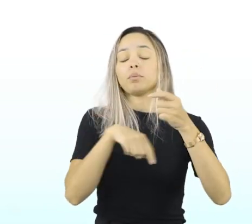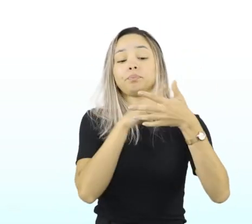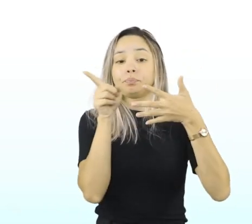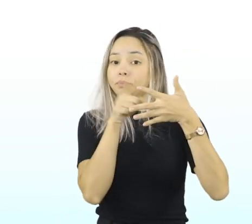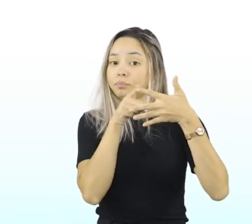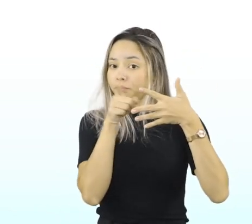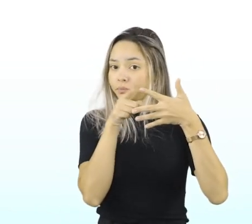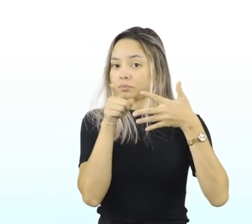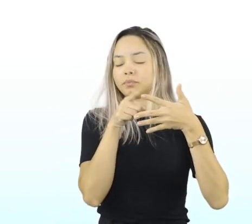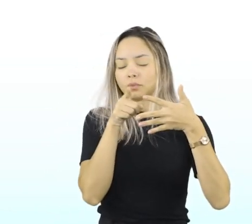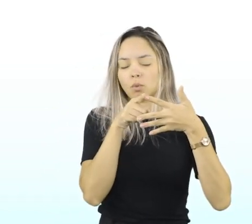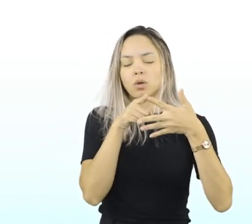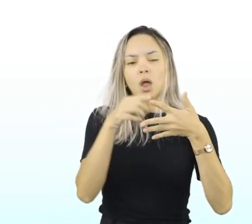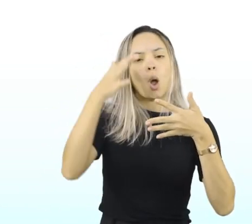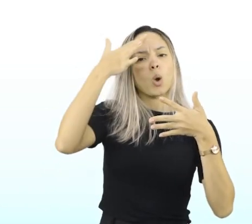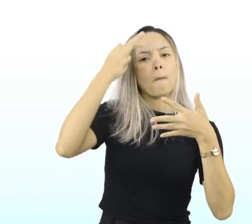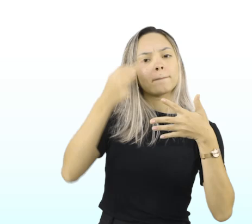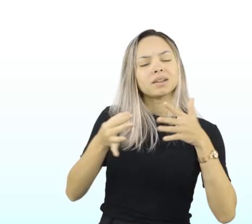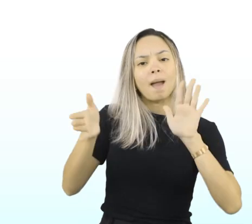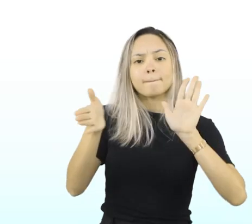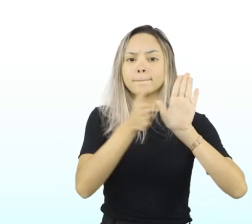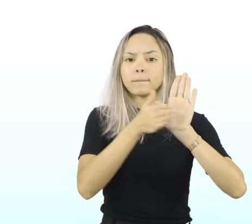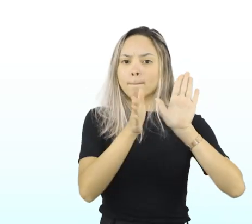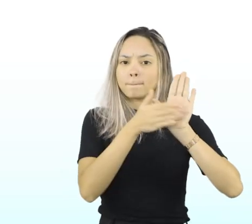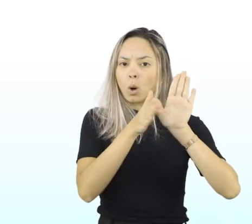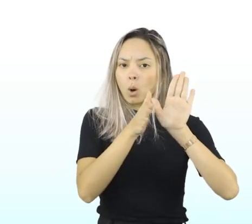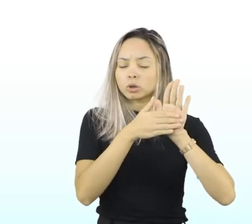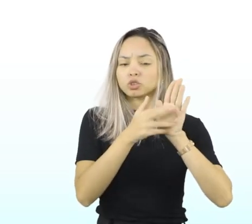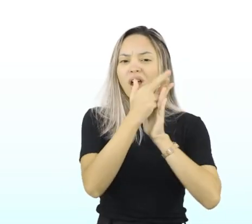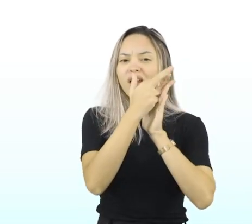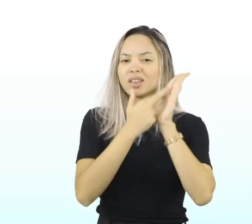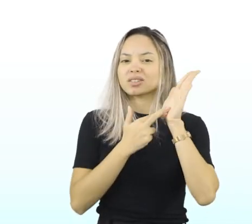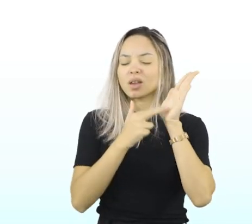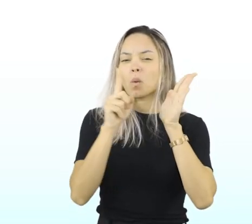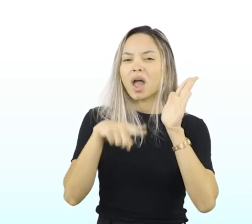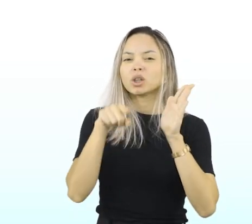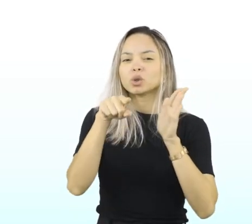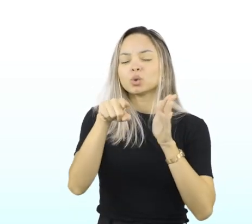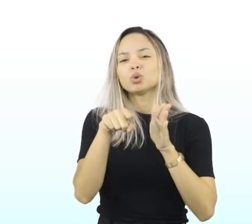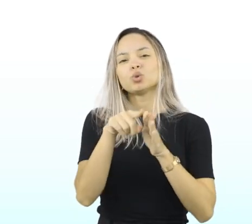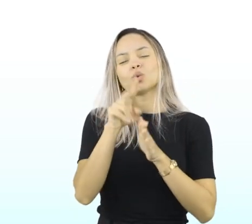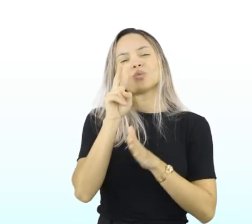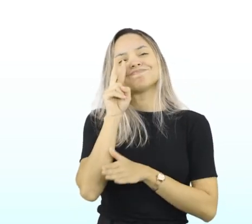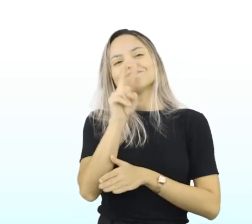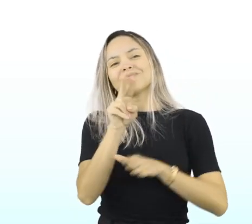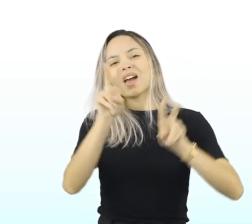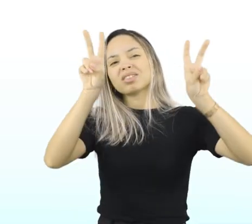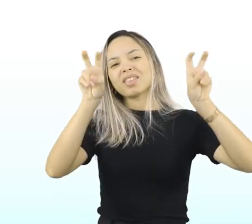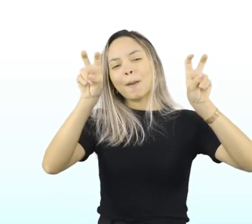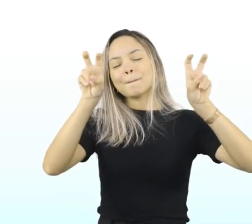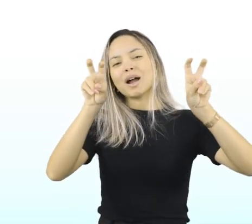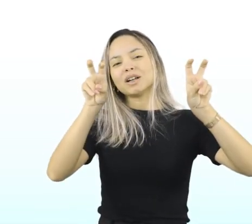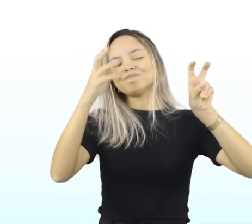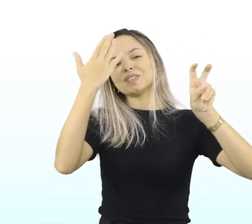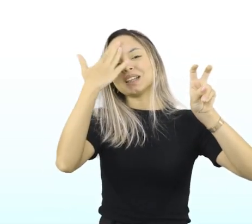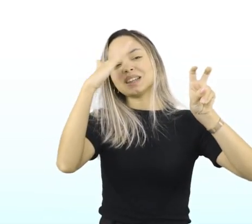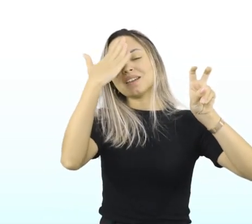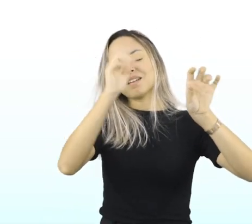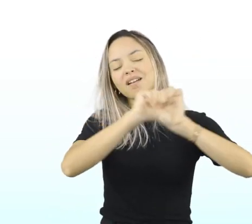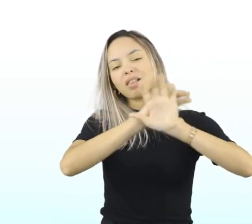essa competência 2... Quando se diz compreender a proposta da redação, é você interpretar bem o